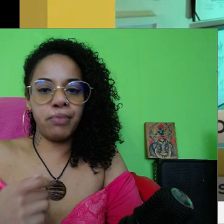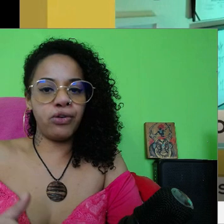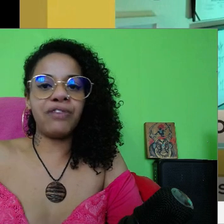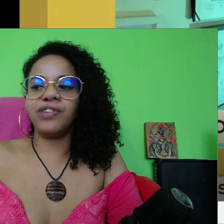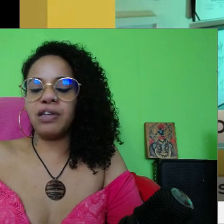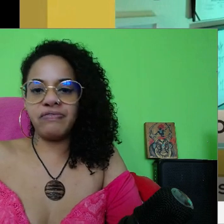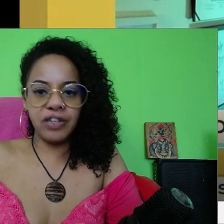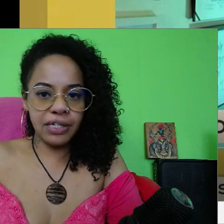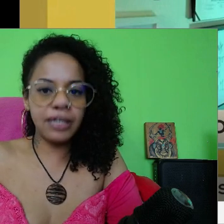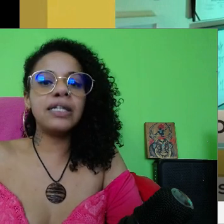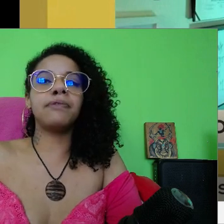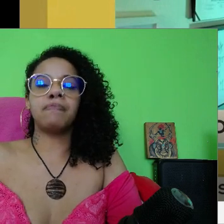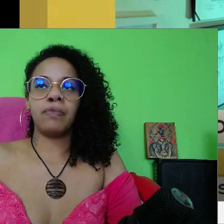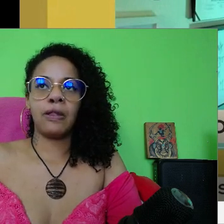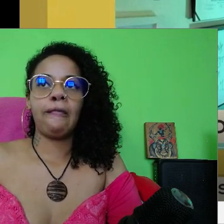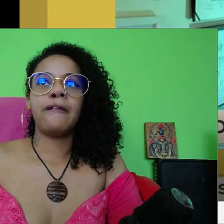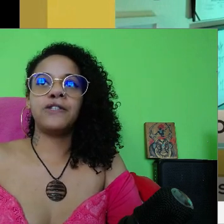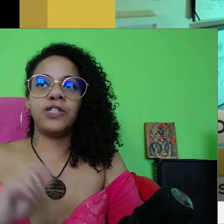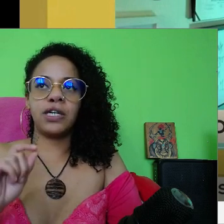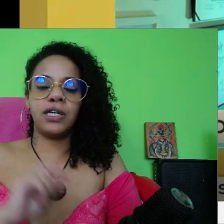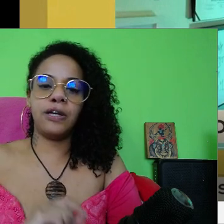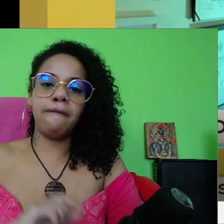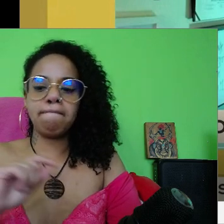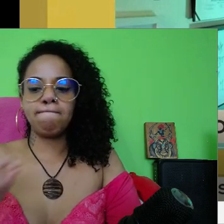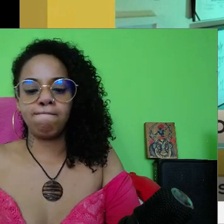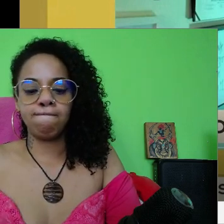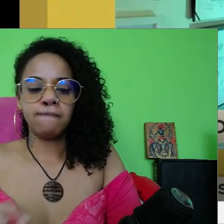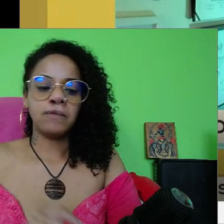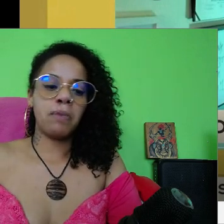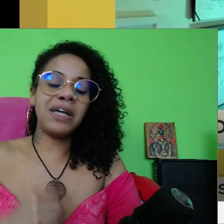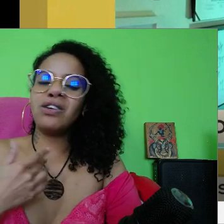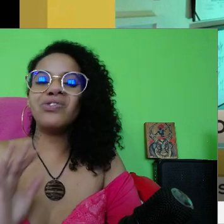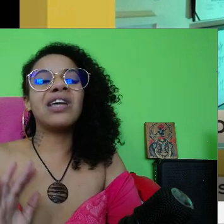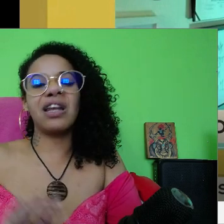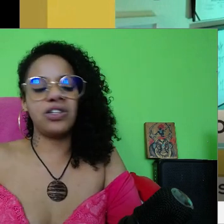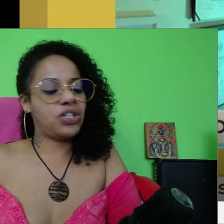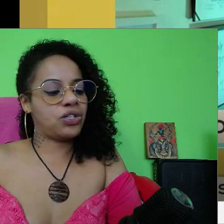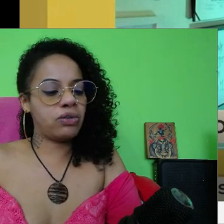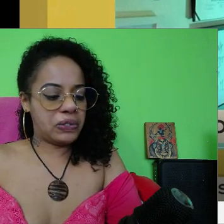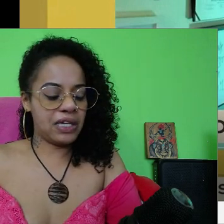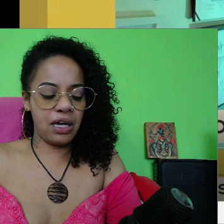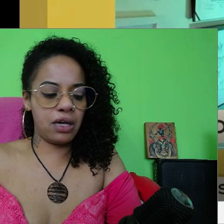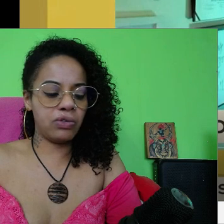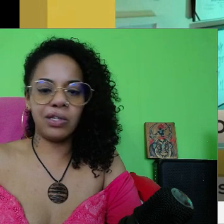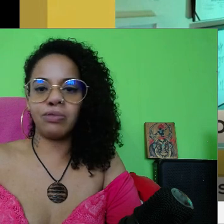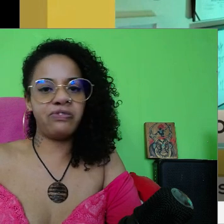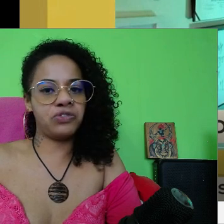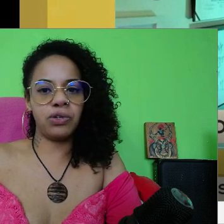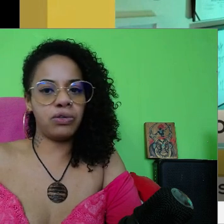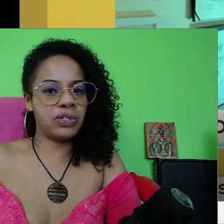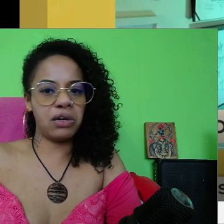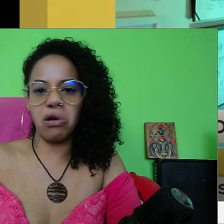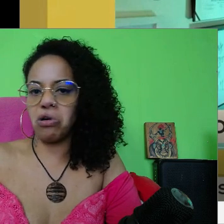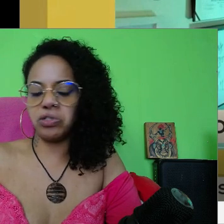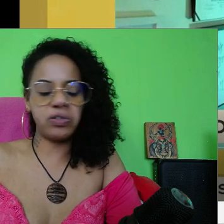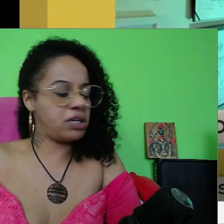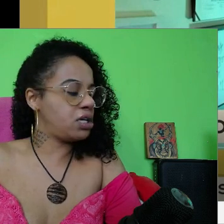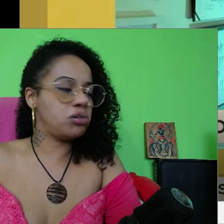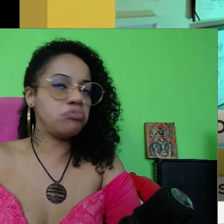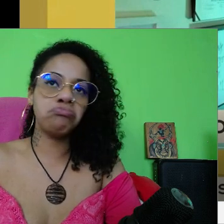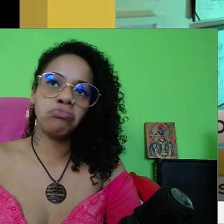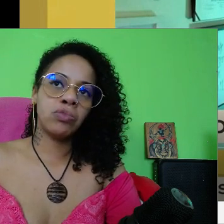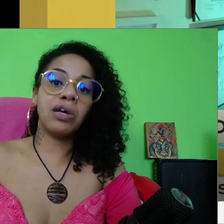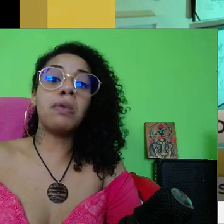minha monografia teve que ser assim você tinha aqui mas eu não sei né Gente eu não sei eu não sei como funciona os negócio